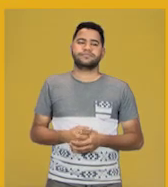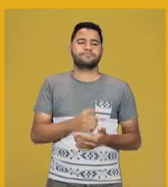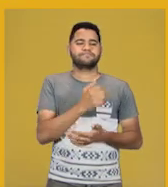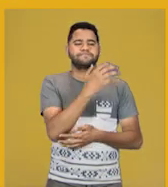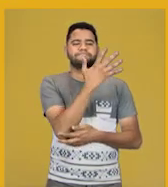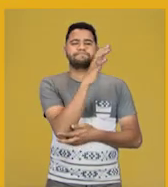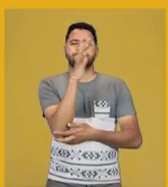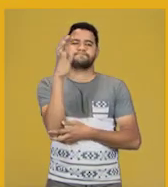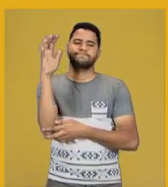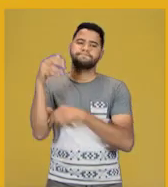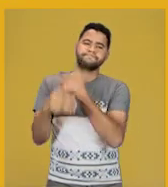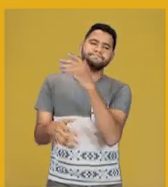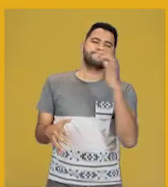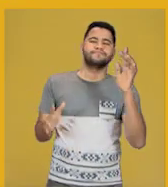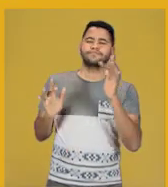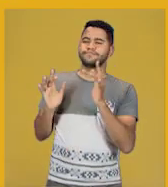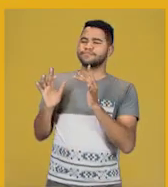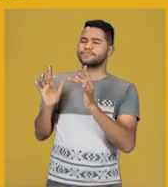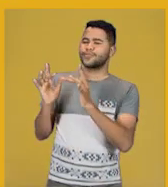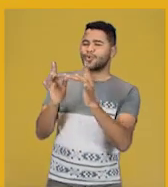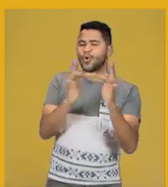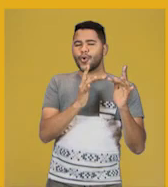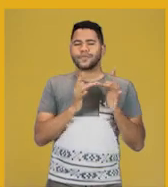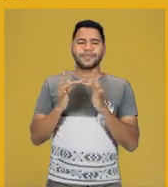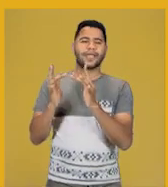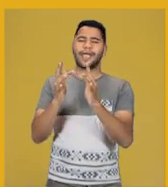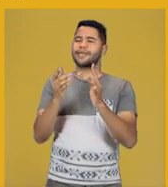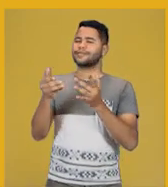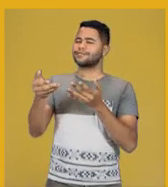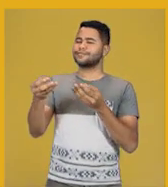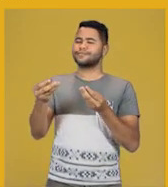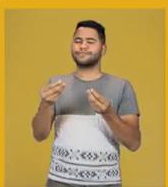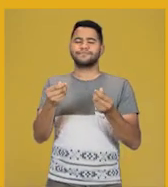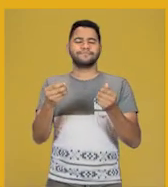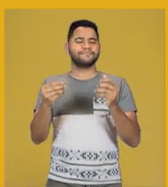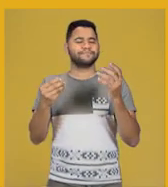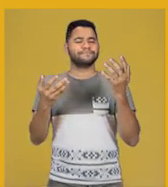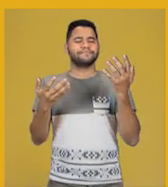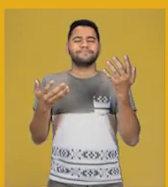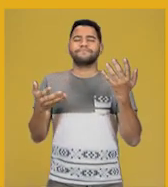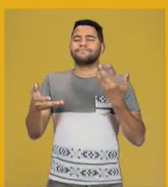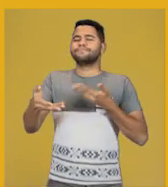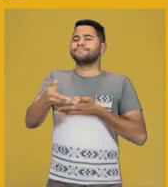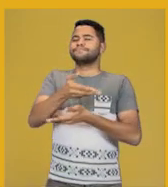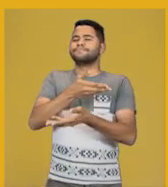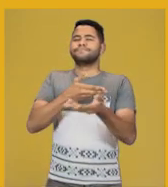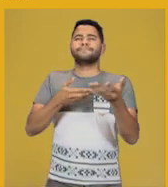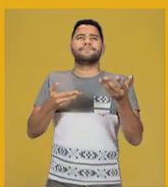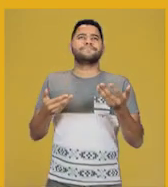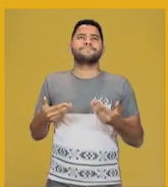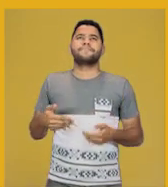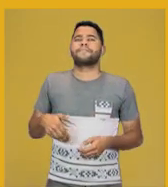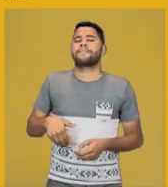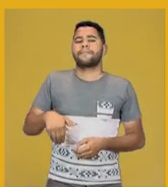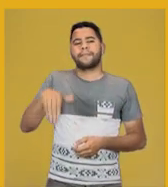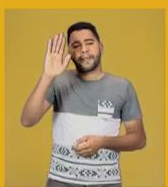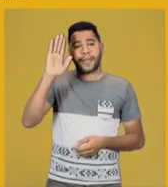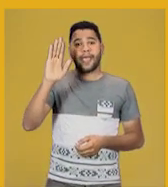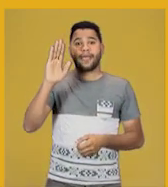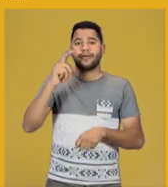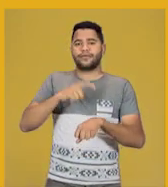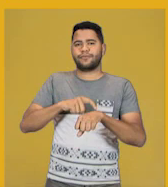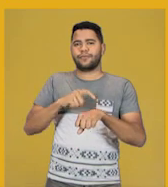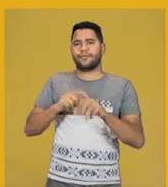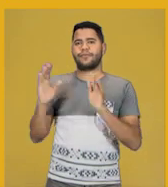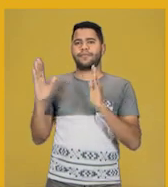Nei kerman contact o contato com a natureza pessoal que é muito maior quando a gente está